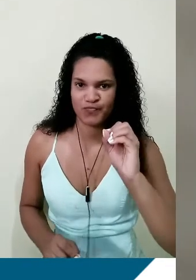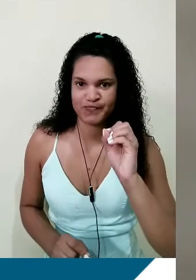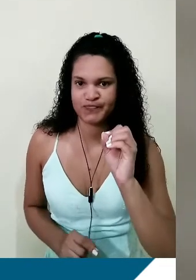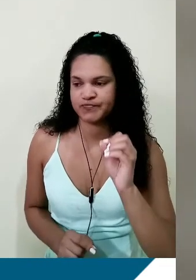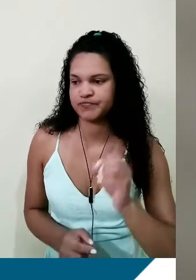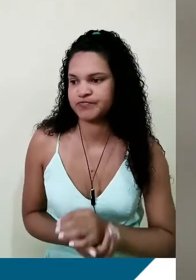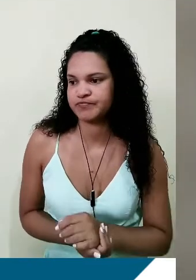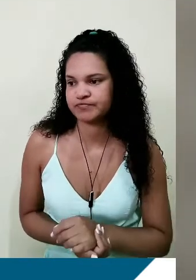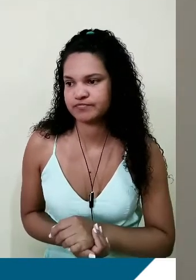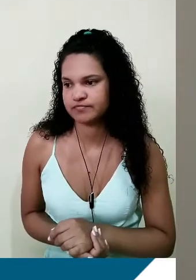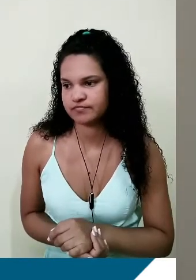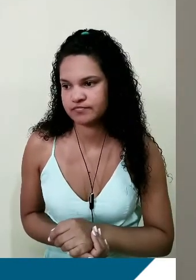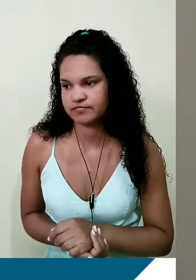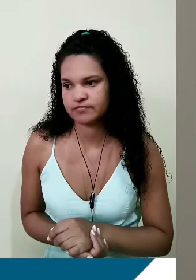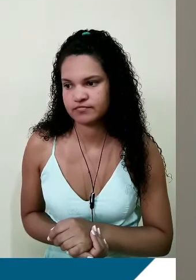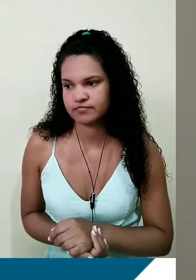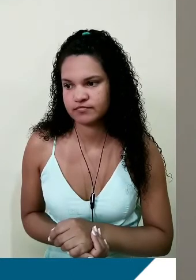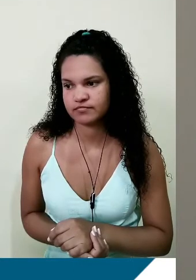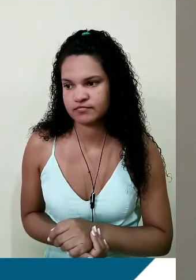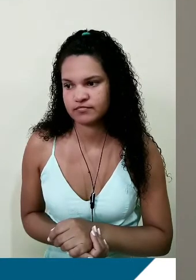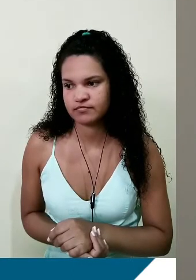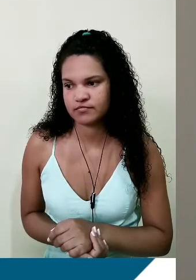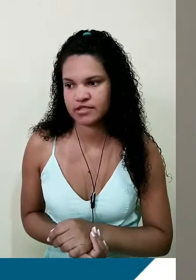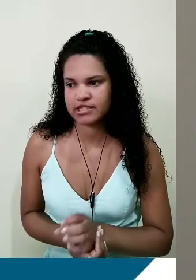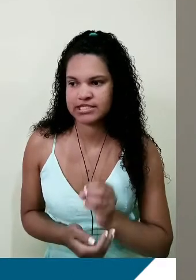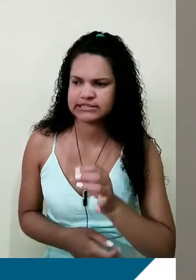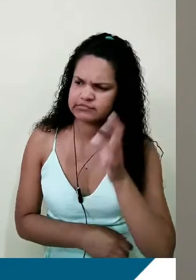Um pouquinho de imaginação,